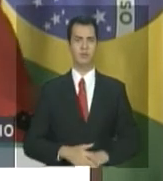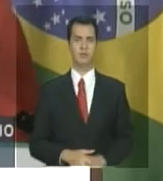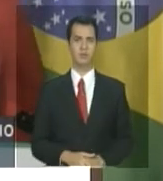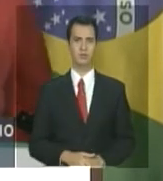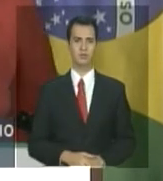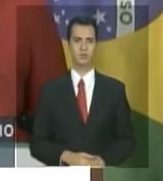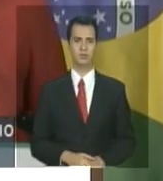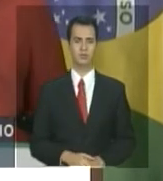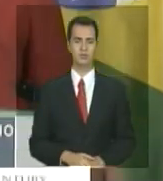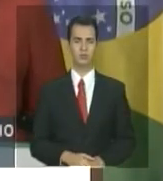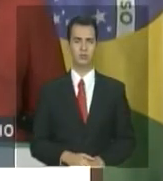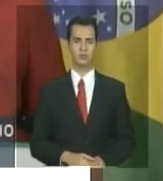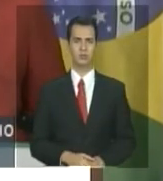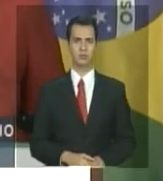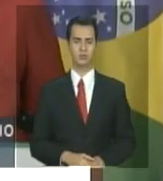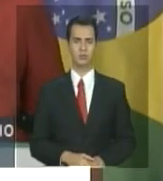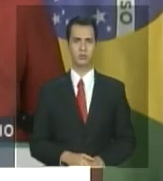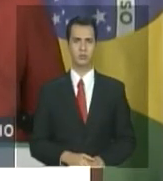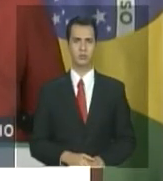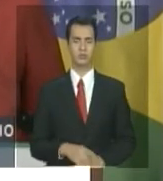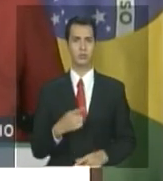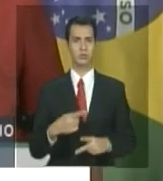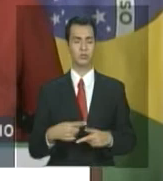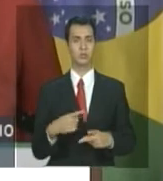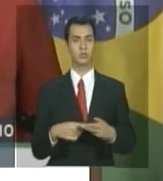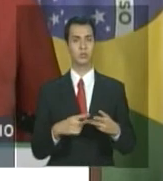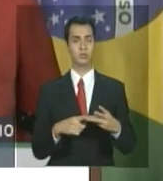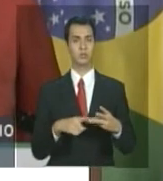dos Estados Unidos na área de ciência e